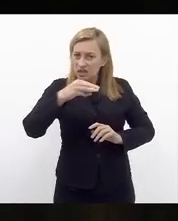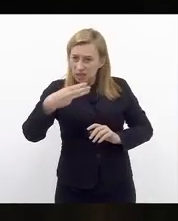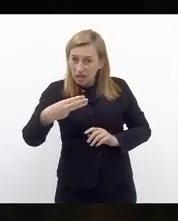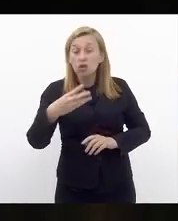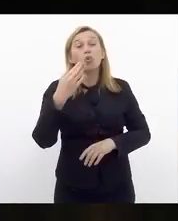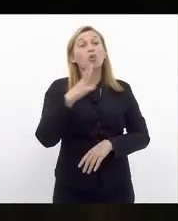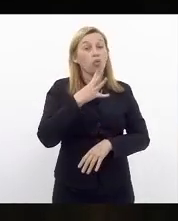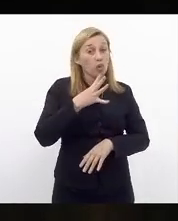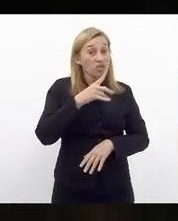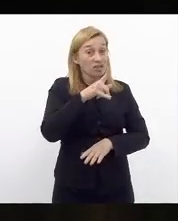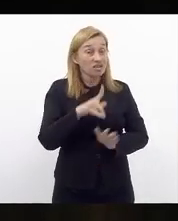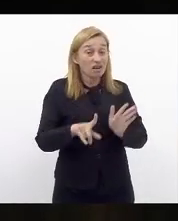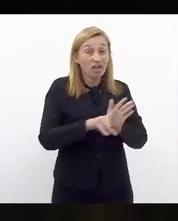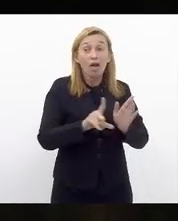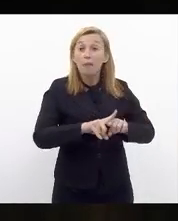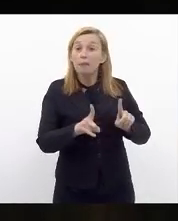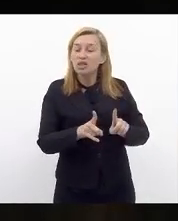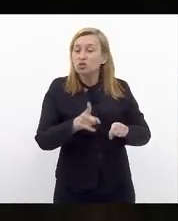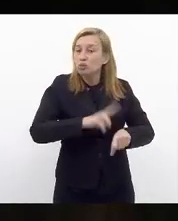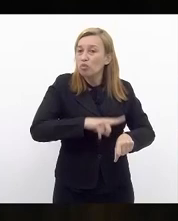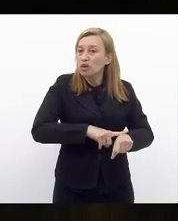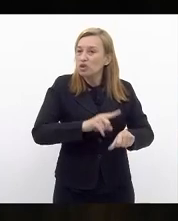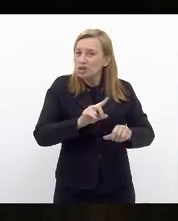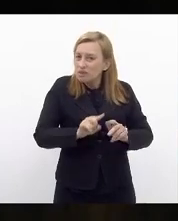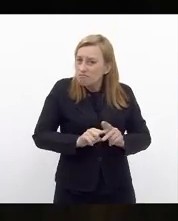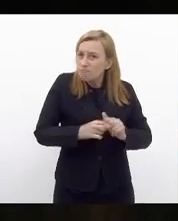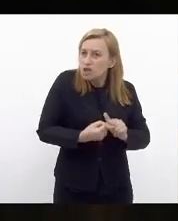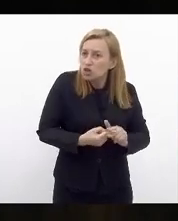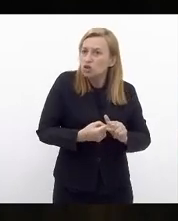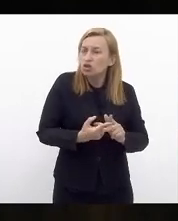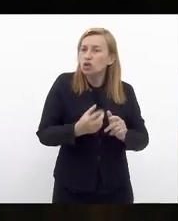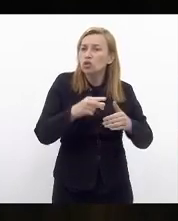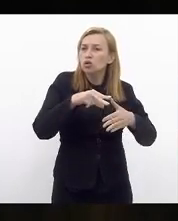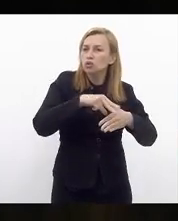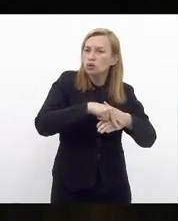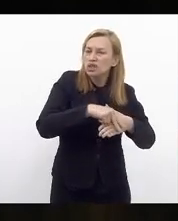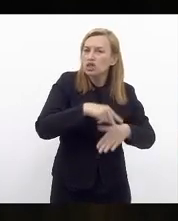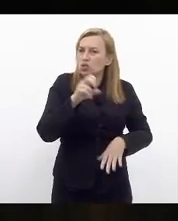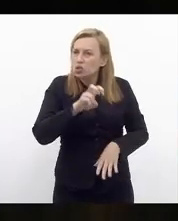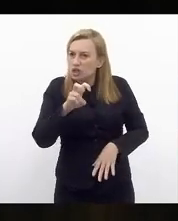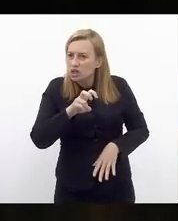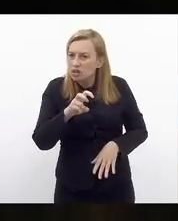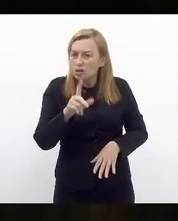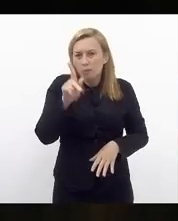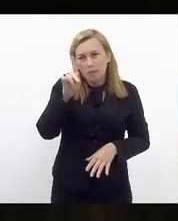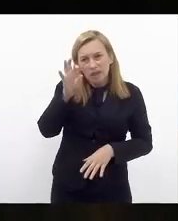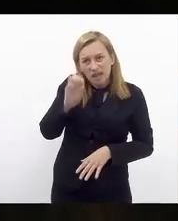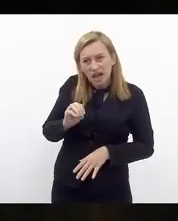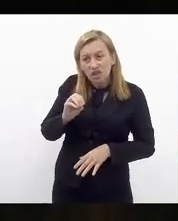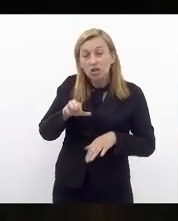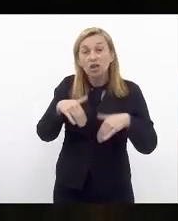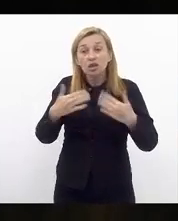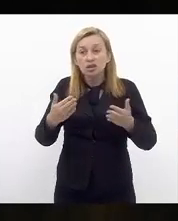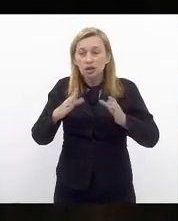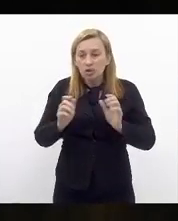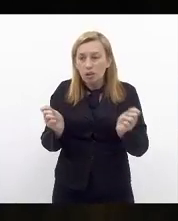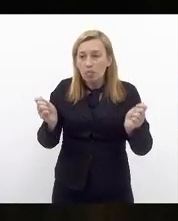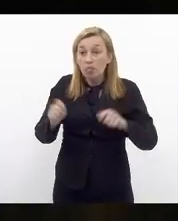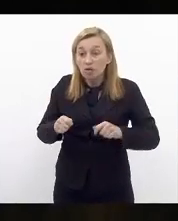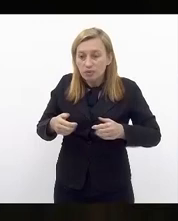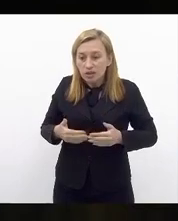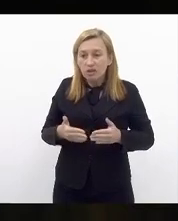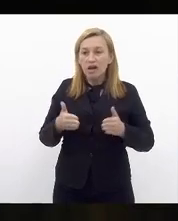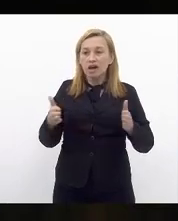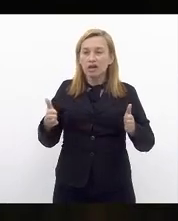esse a legislação mas a partir do momento que se o nome cedo quinto no pedágio Então você abriu a possibilidade